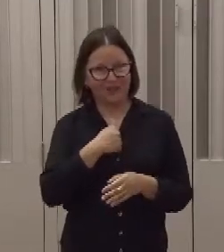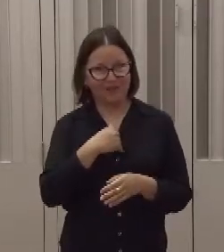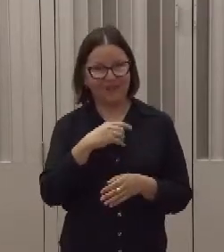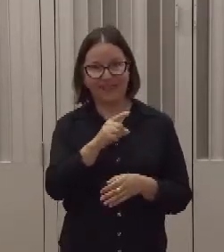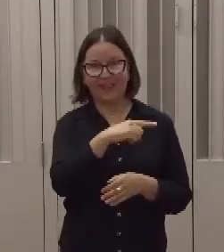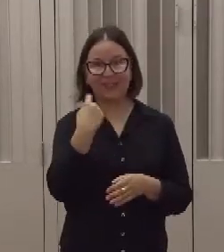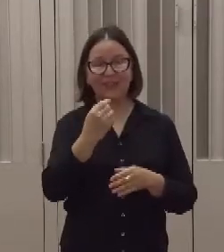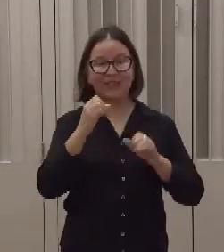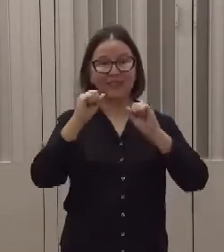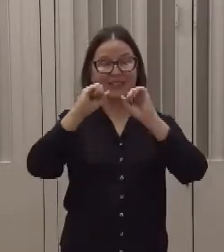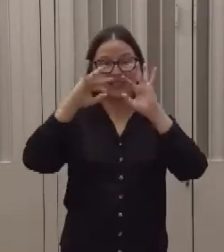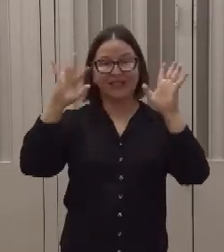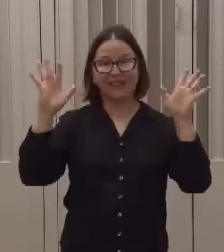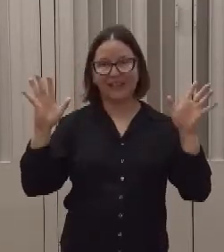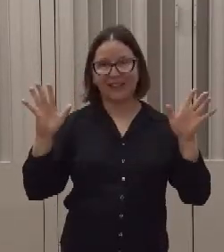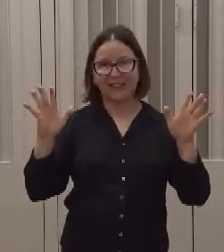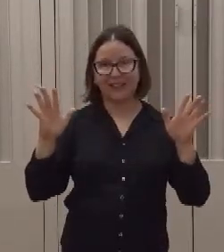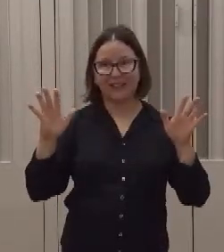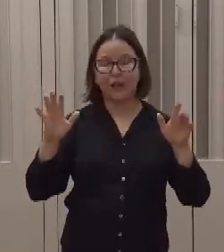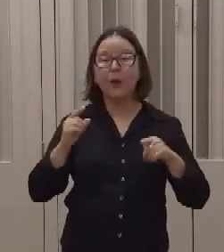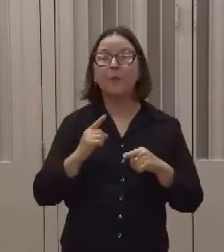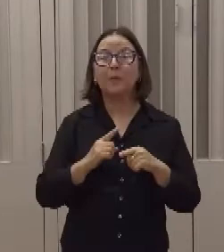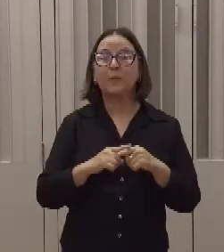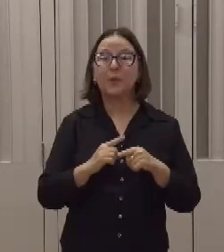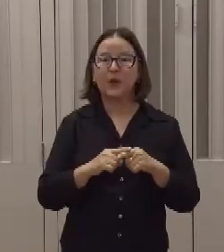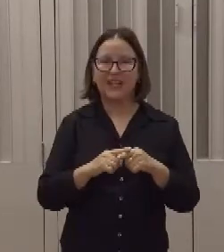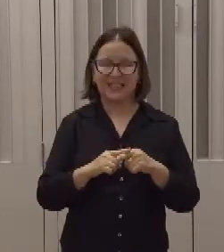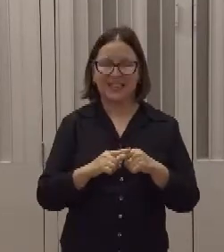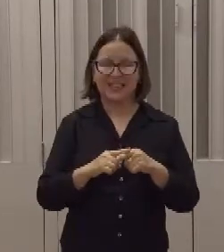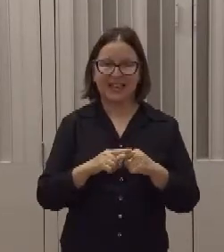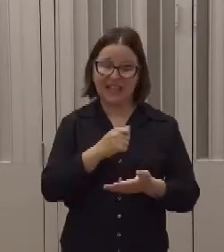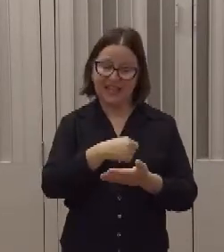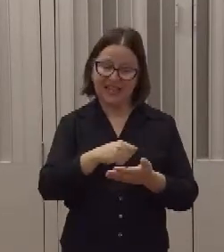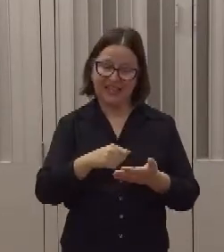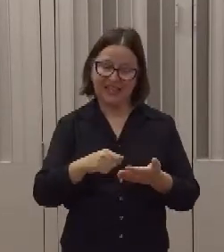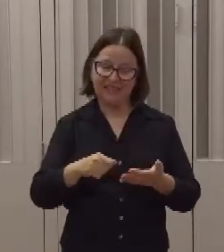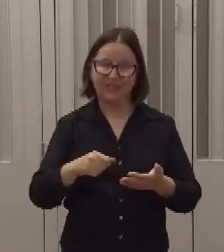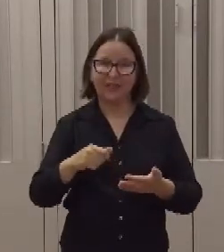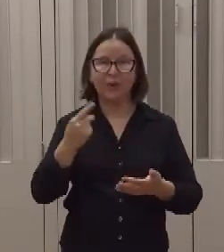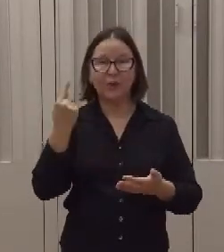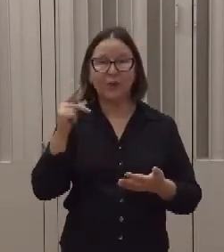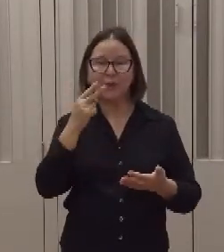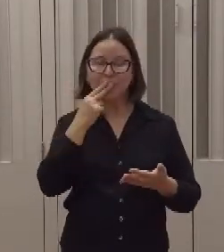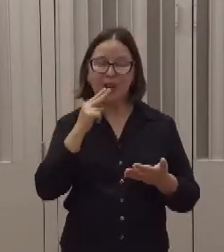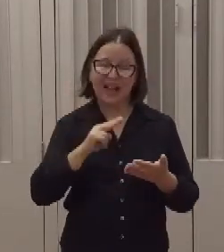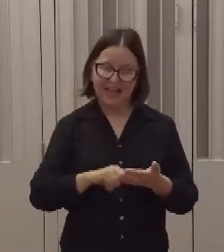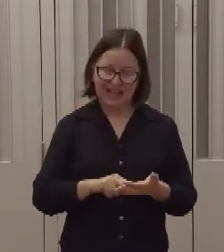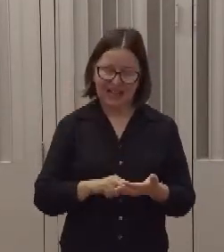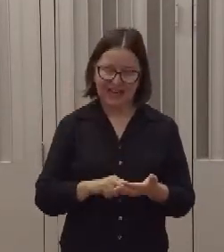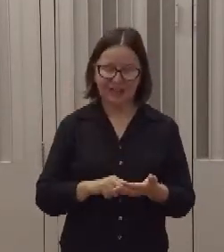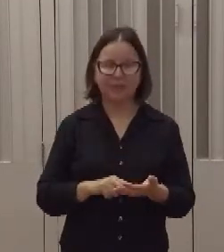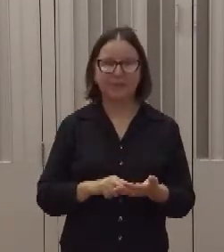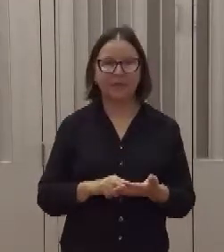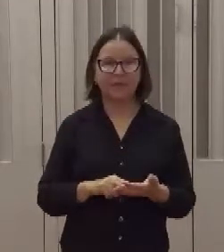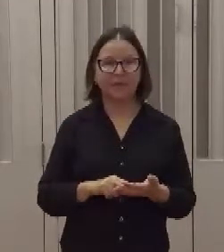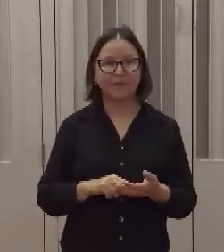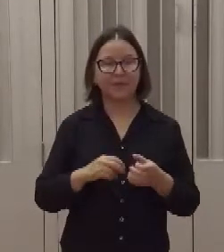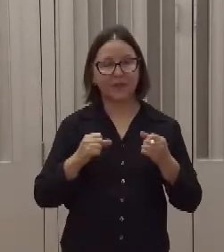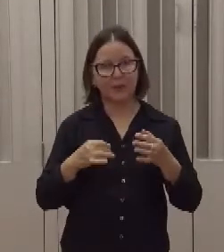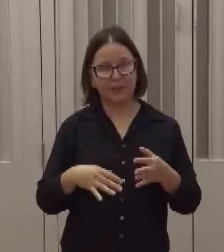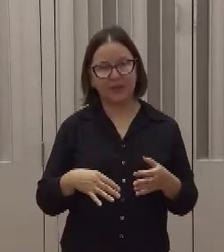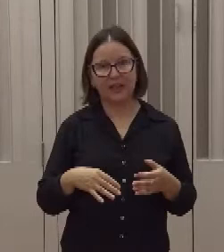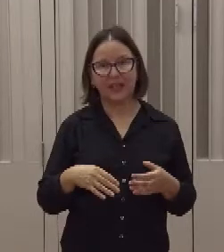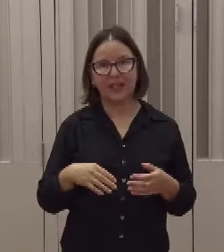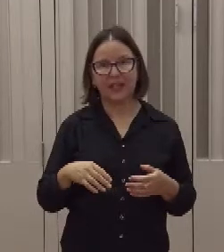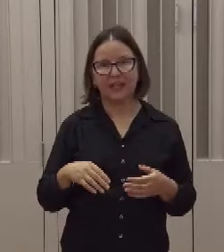por que ele iniciou sua epístola assim. O que era desde o princípio, o que temos ouvido, o